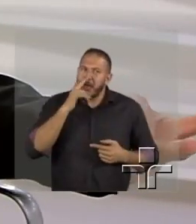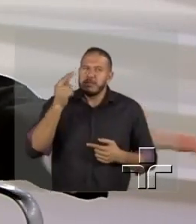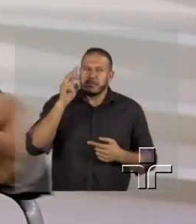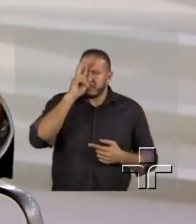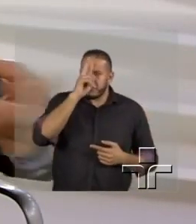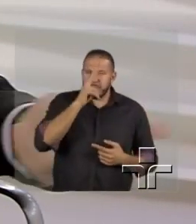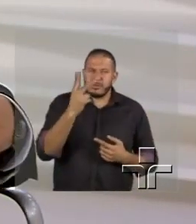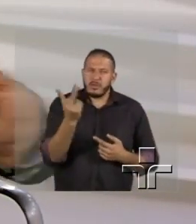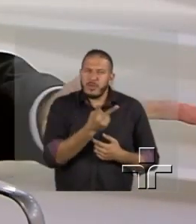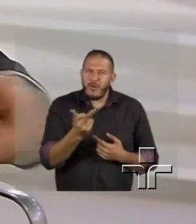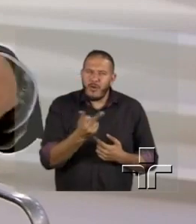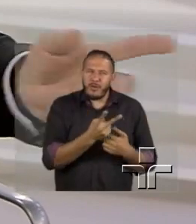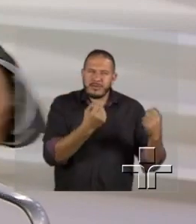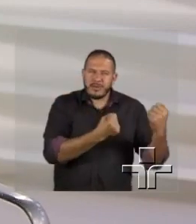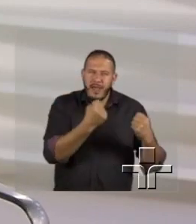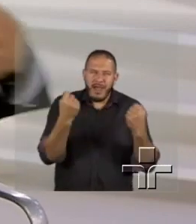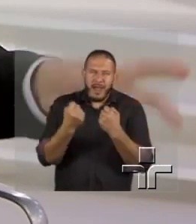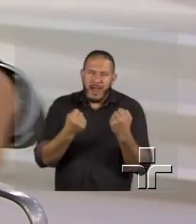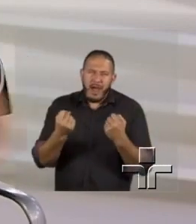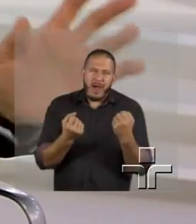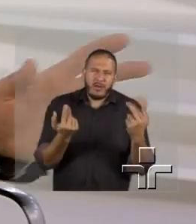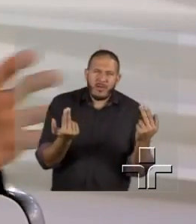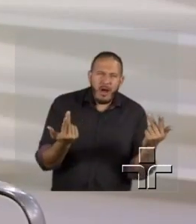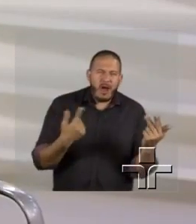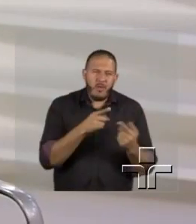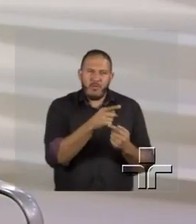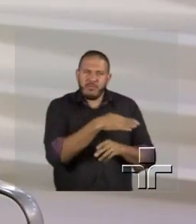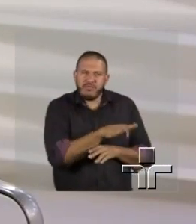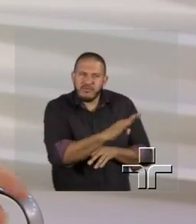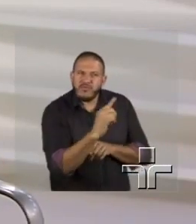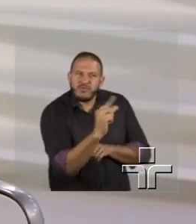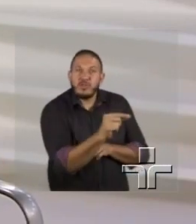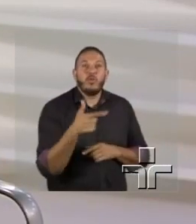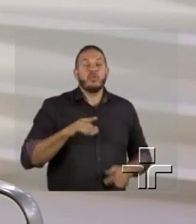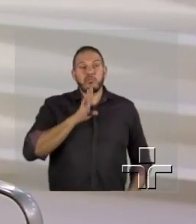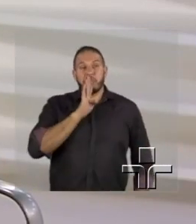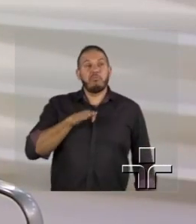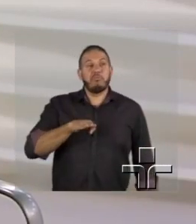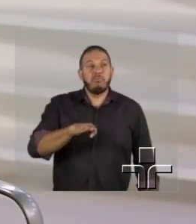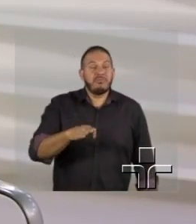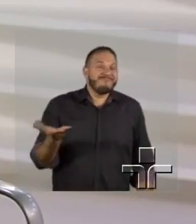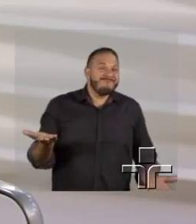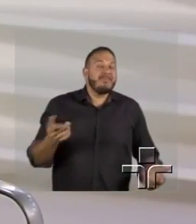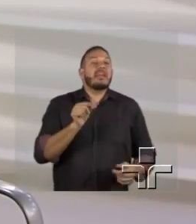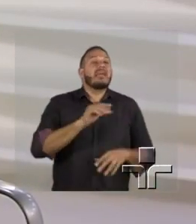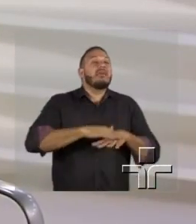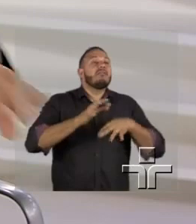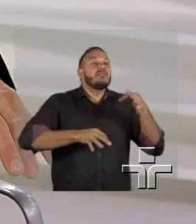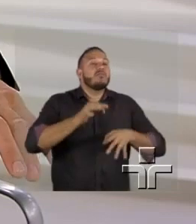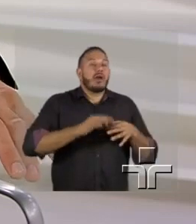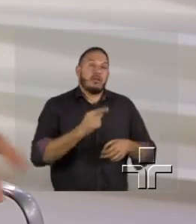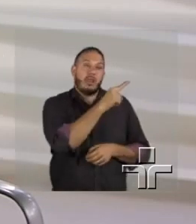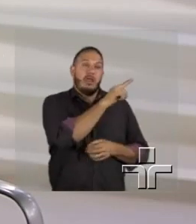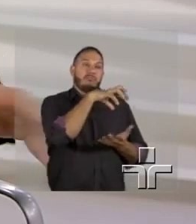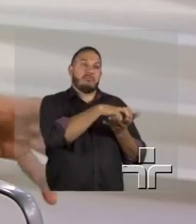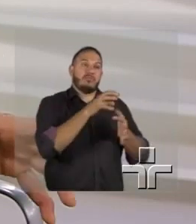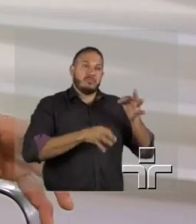dispara dezenas, alguns dizem que foram centenas de tiros contra um carro e temos uma